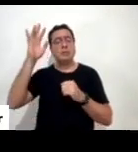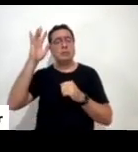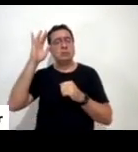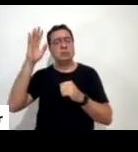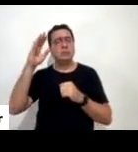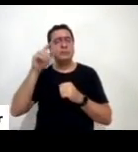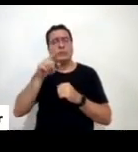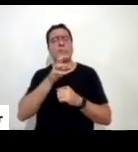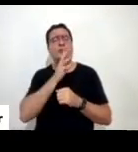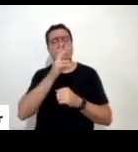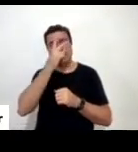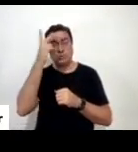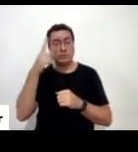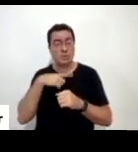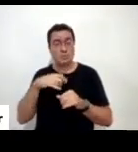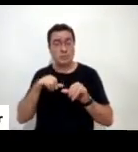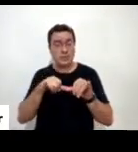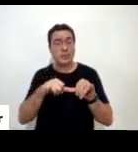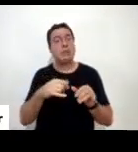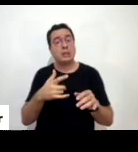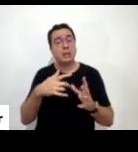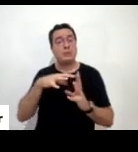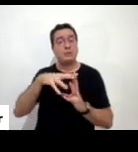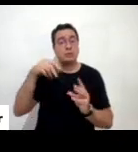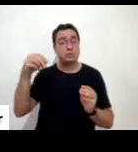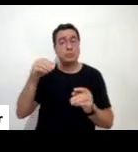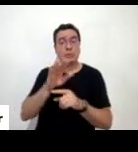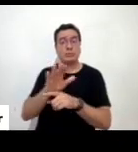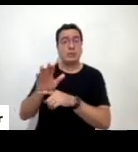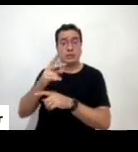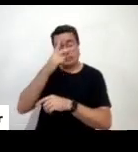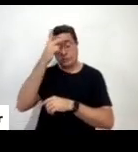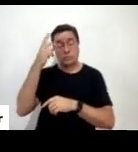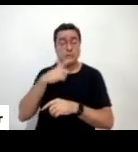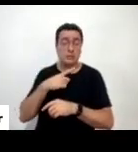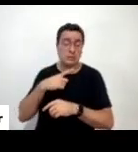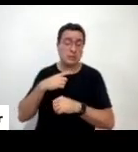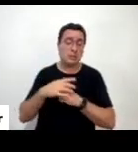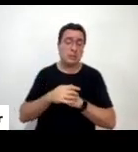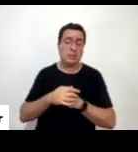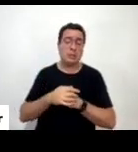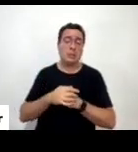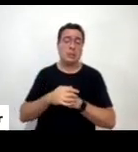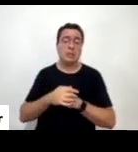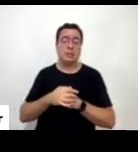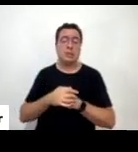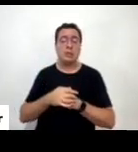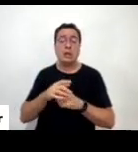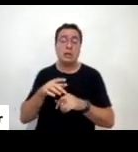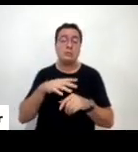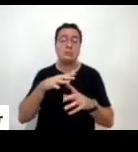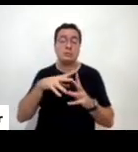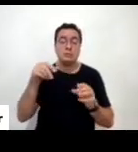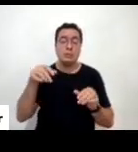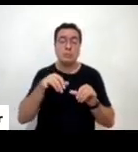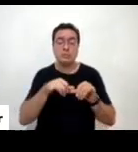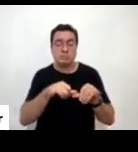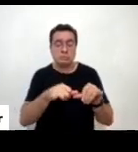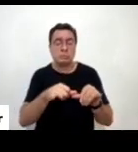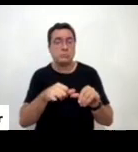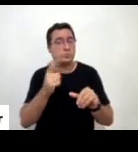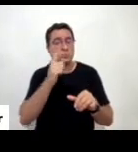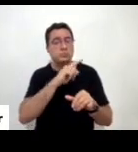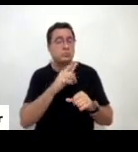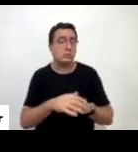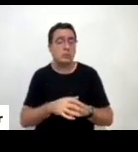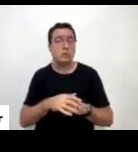conhece alguém que tem um supermercado e você quer desenvolver uma solução para aquela pessoa. Você quer desenvolver um software para aquele supermercado. E